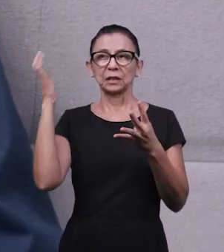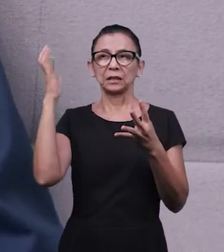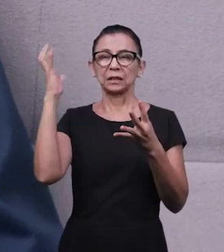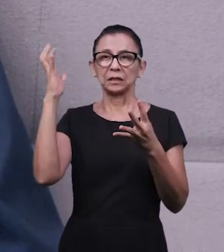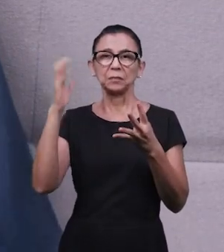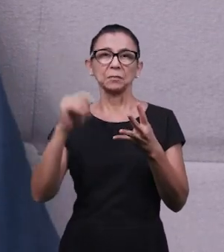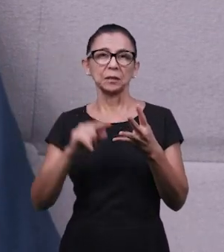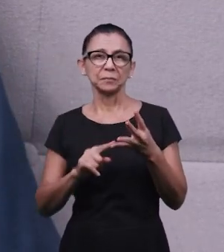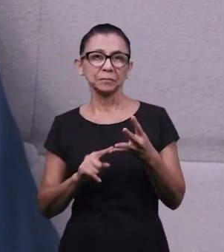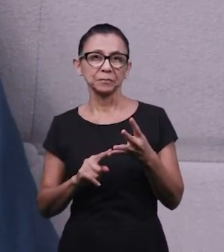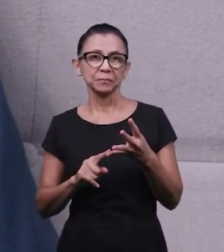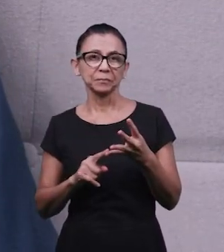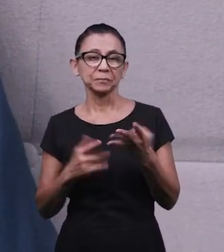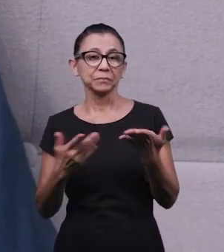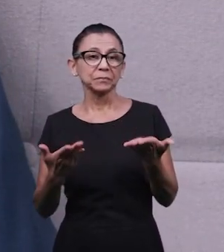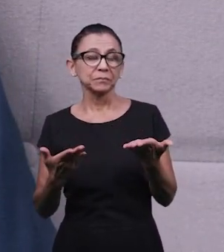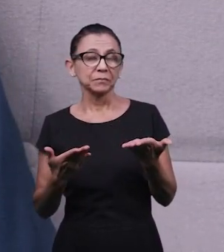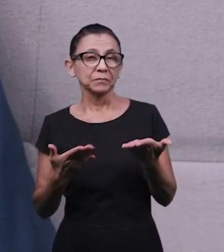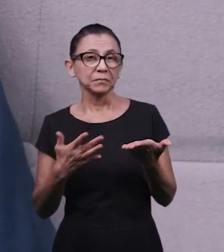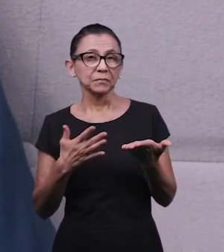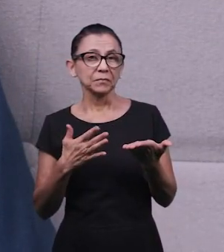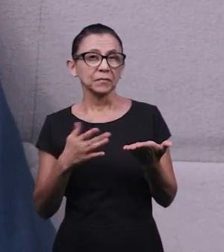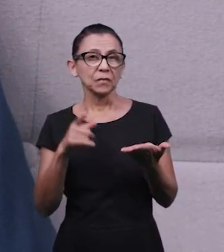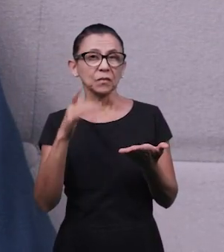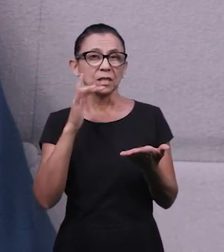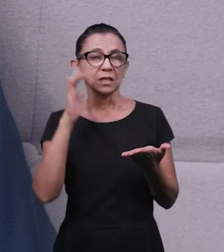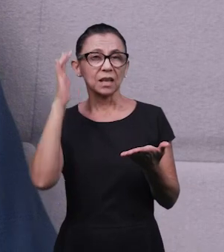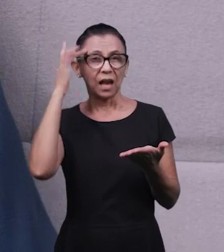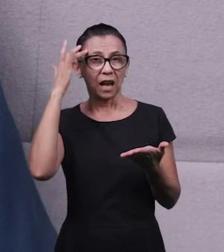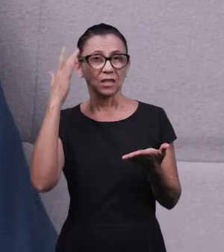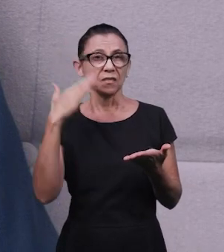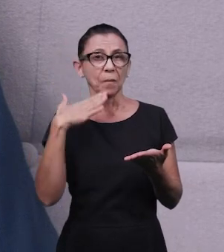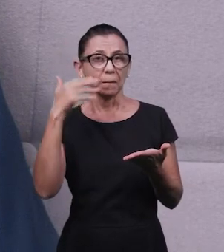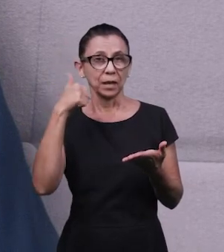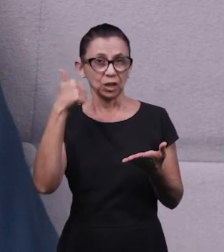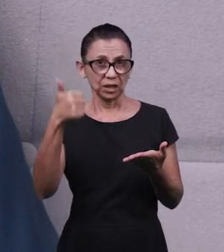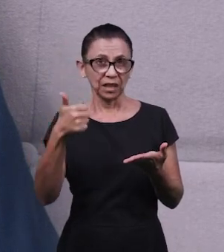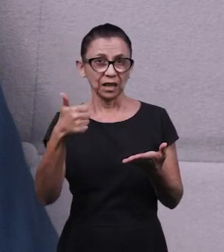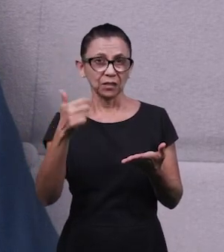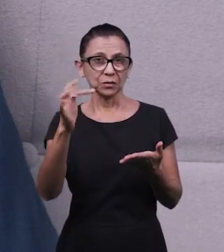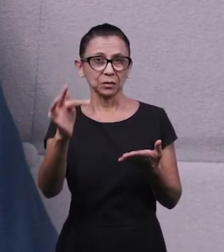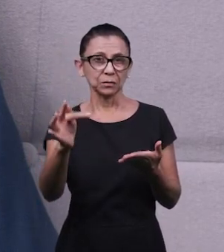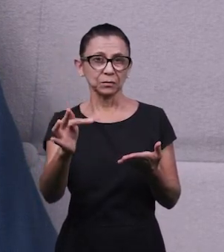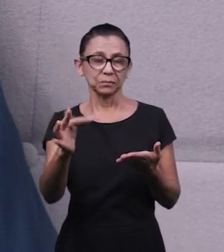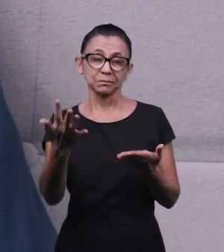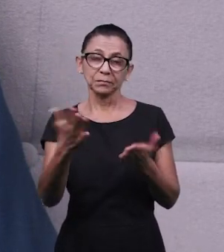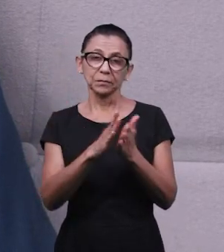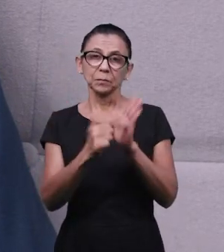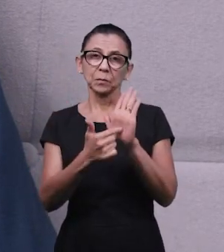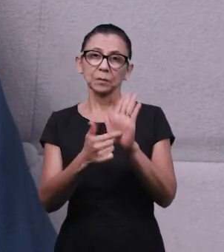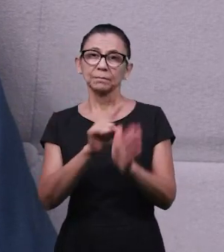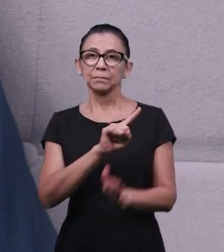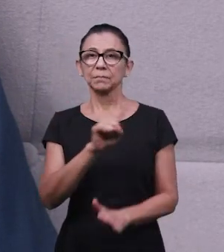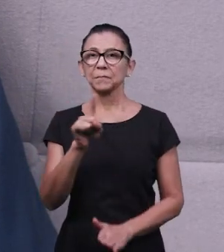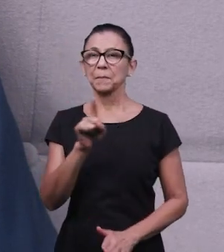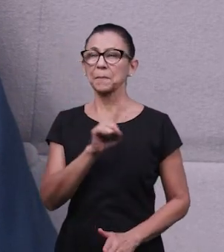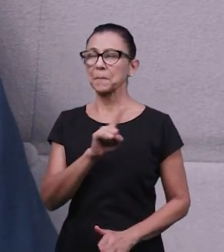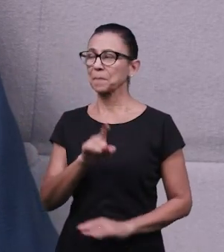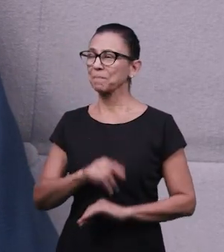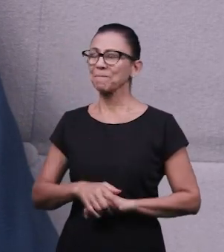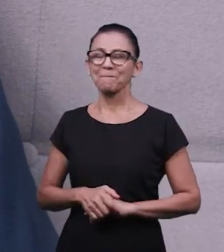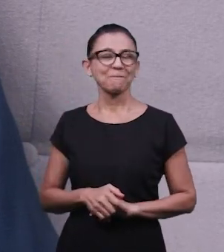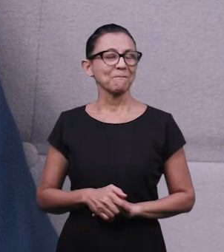vistas, especialmente nos âmbitos familiar, social, material,